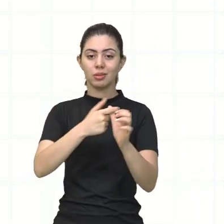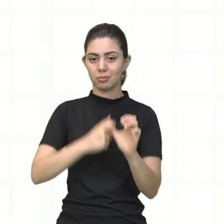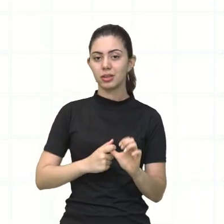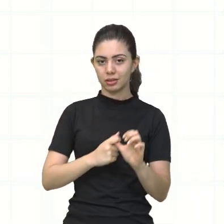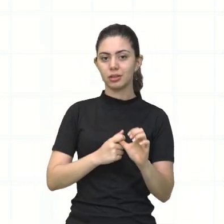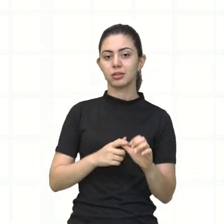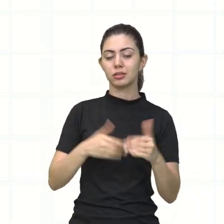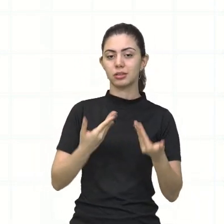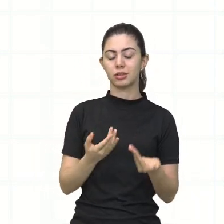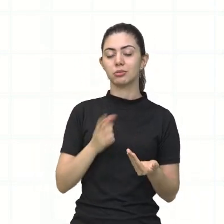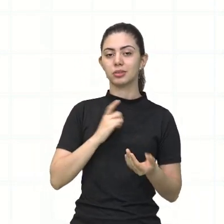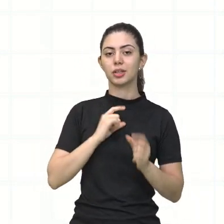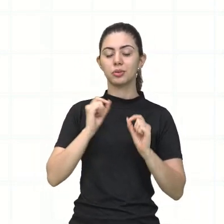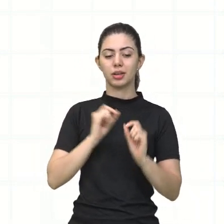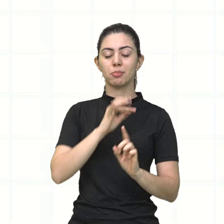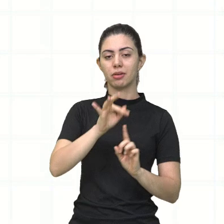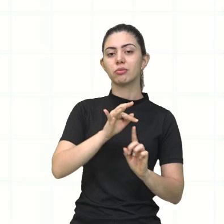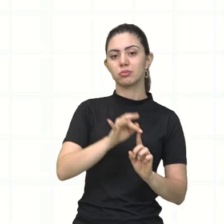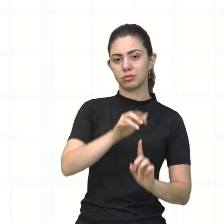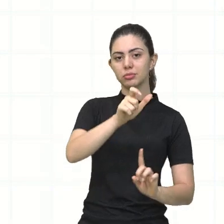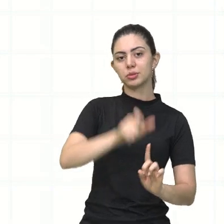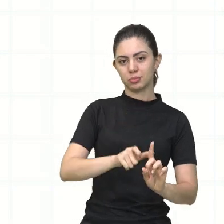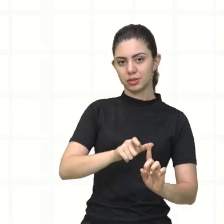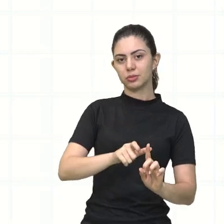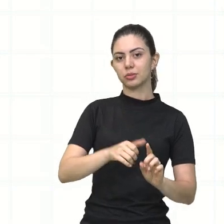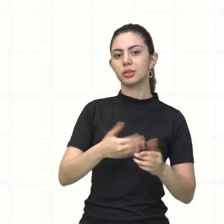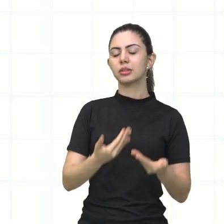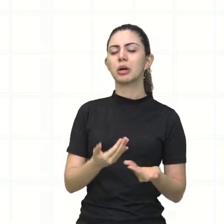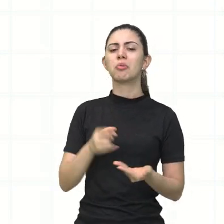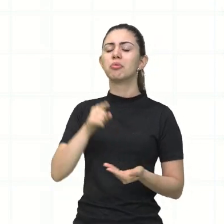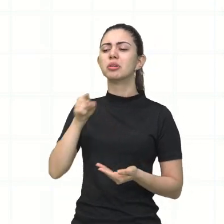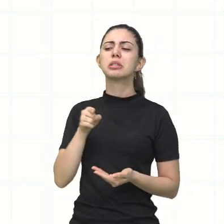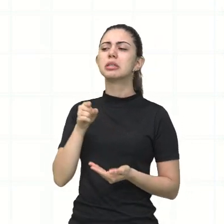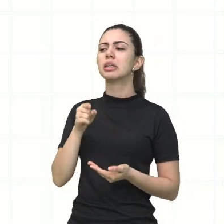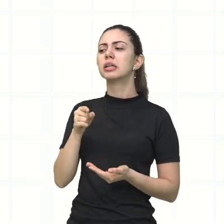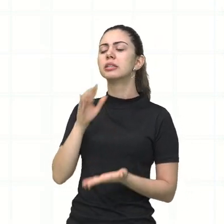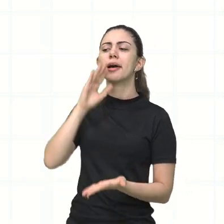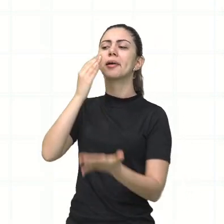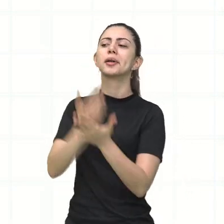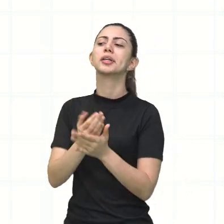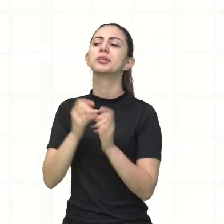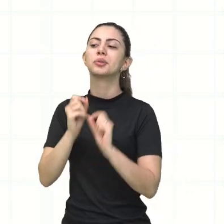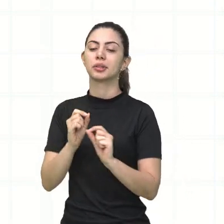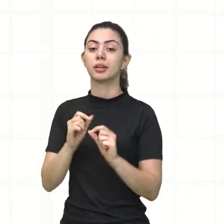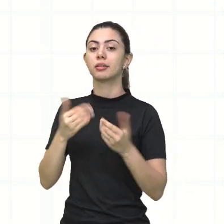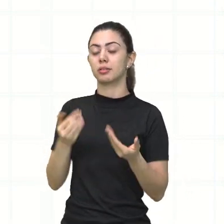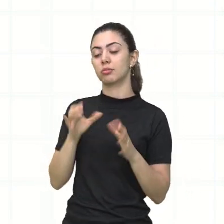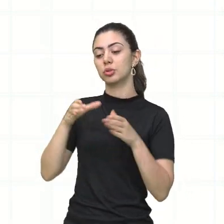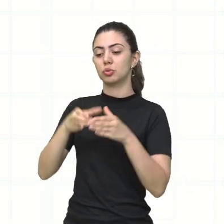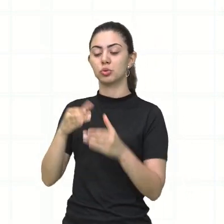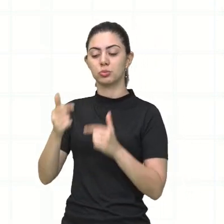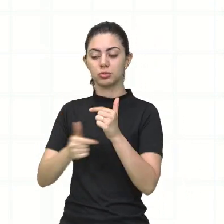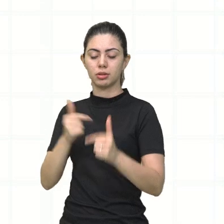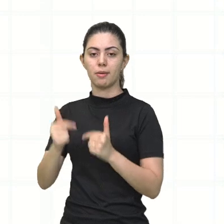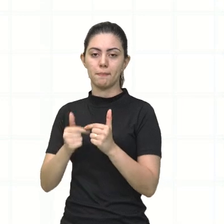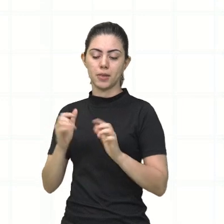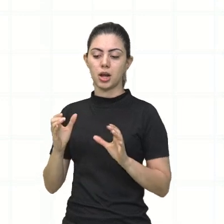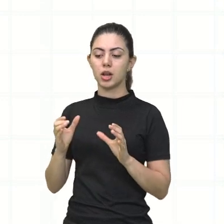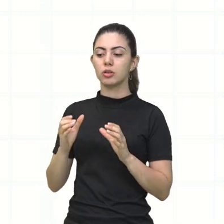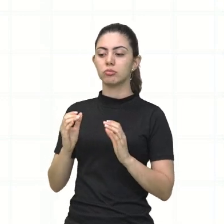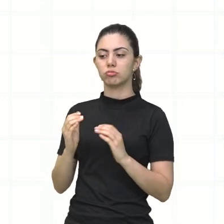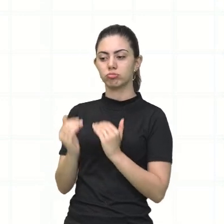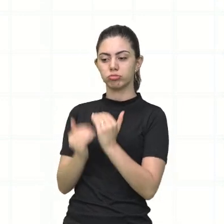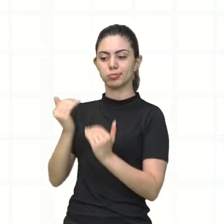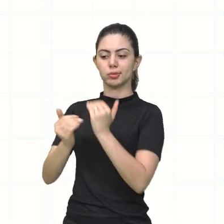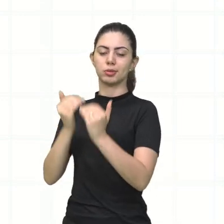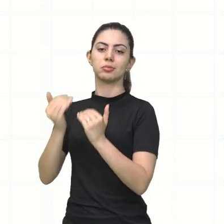um sujeito, respondendo a essa pergunta aqui. Você acredita no quê? Que o trabalho em equipe seja fundamental para o sucesso. Como se a